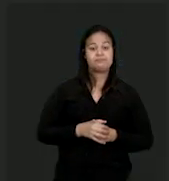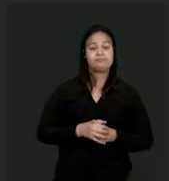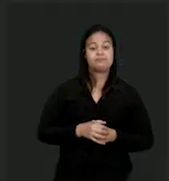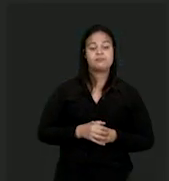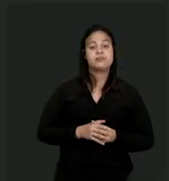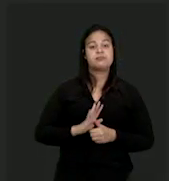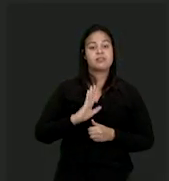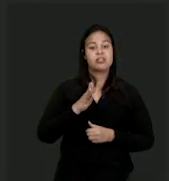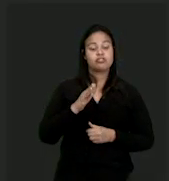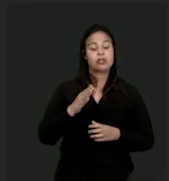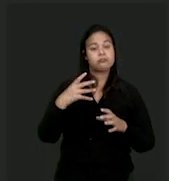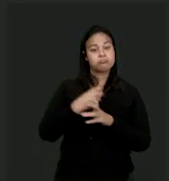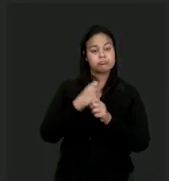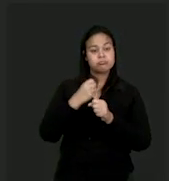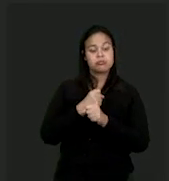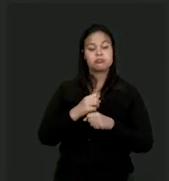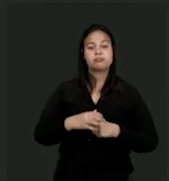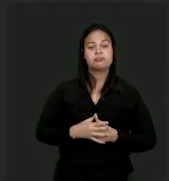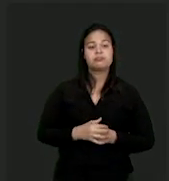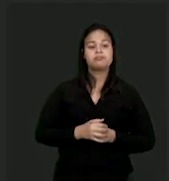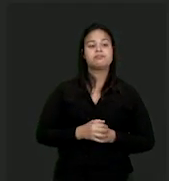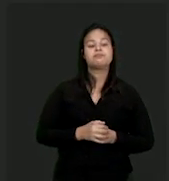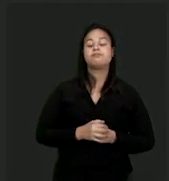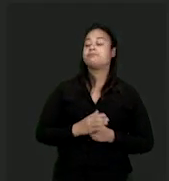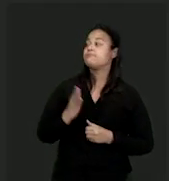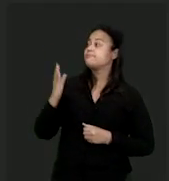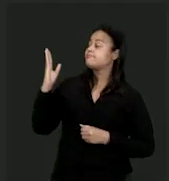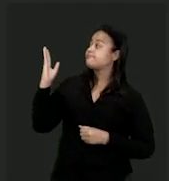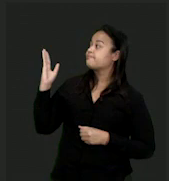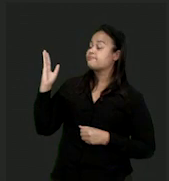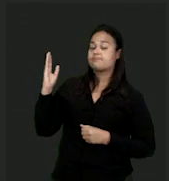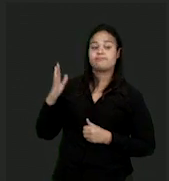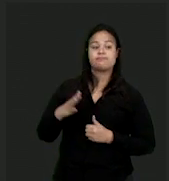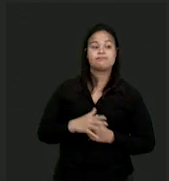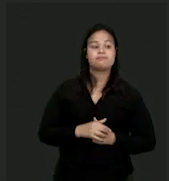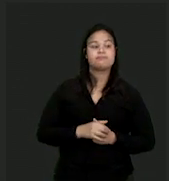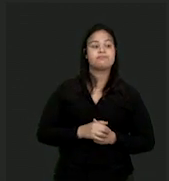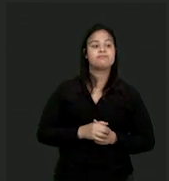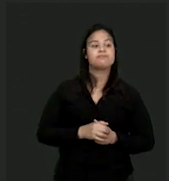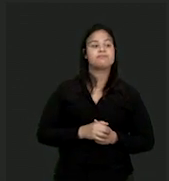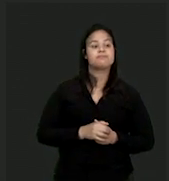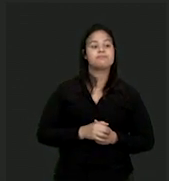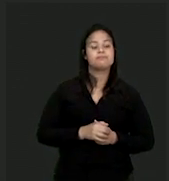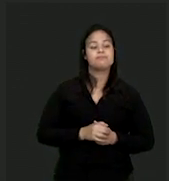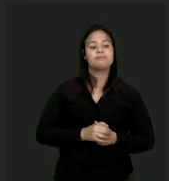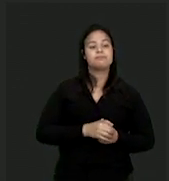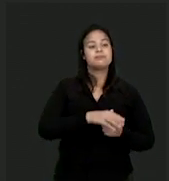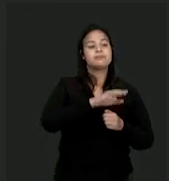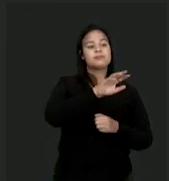eu já fiz isso aí, eu vou fazer a conta, ó. Então, AH é igual a